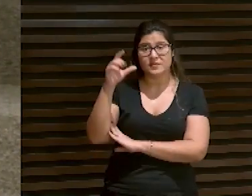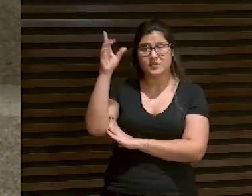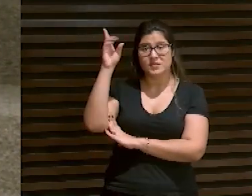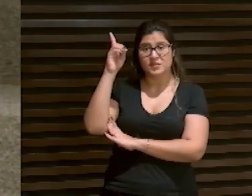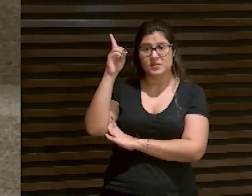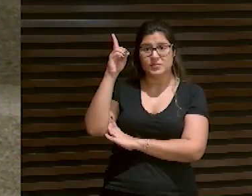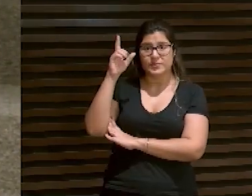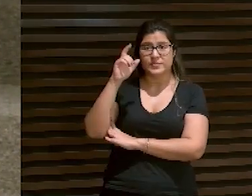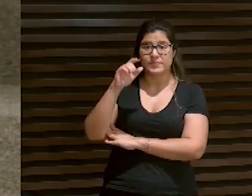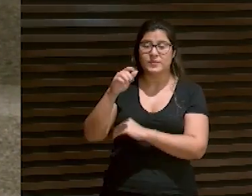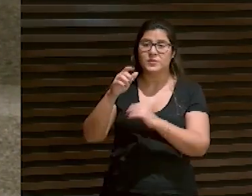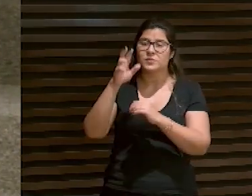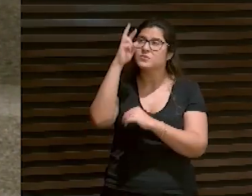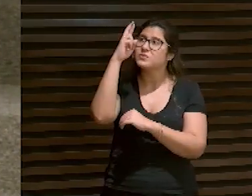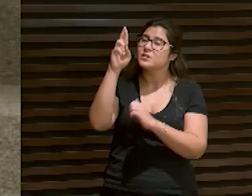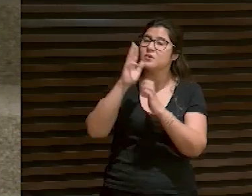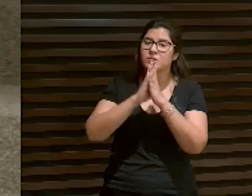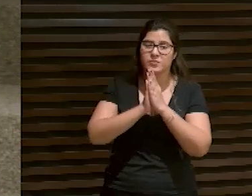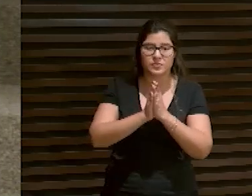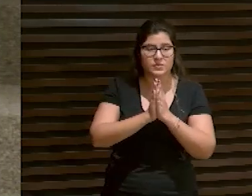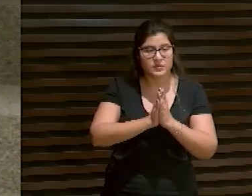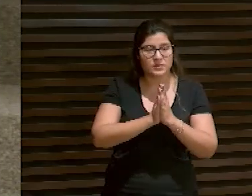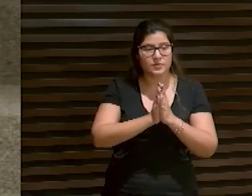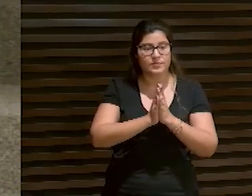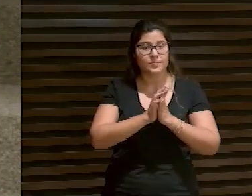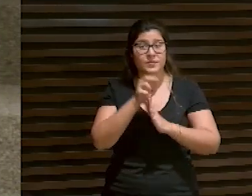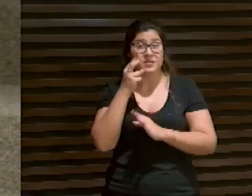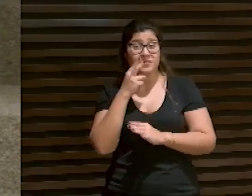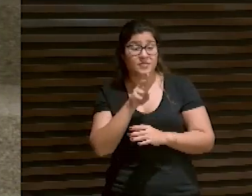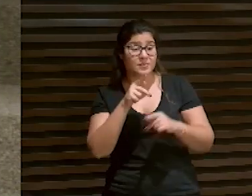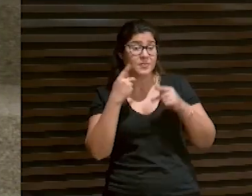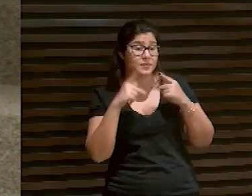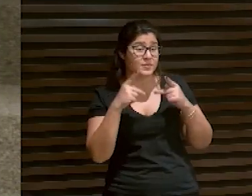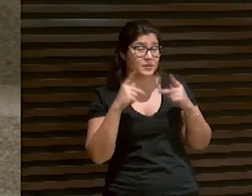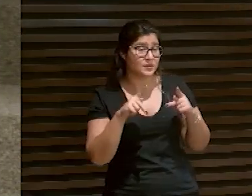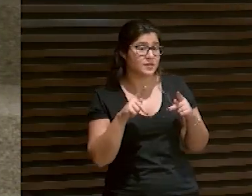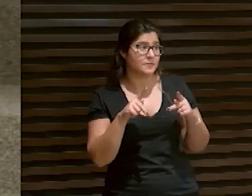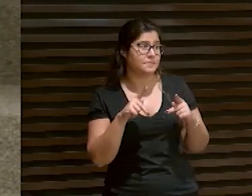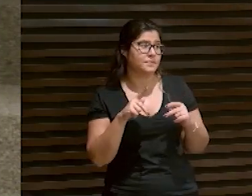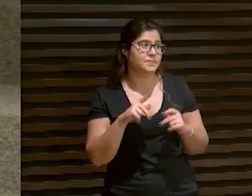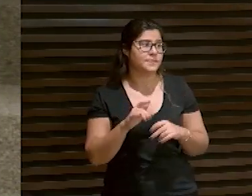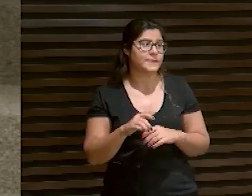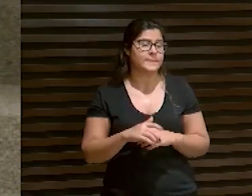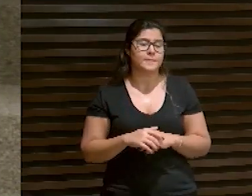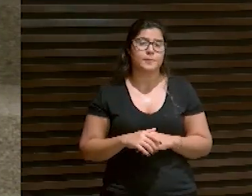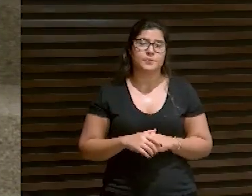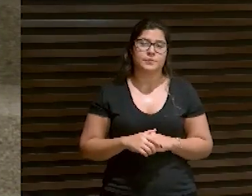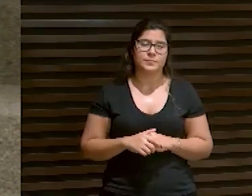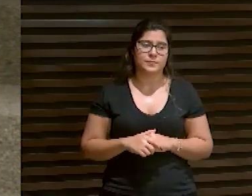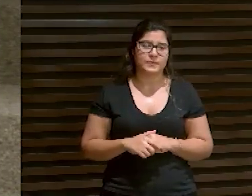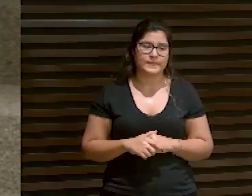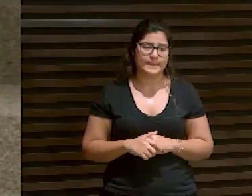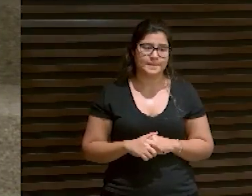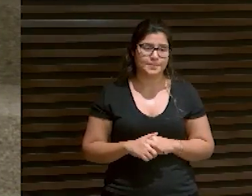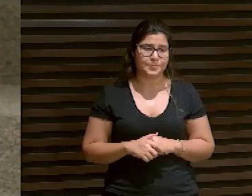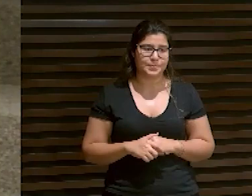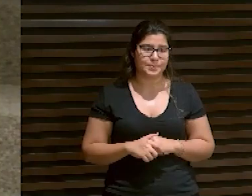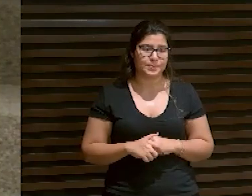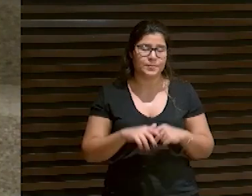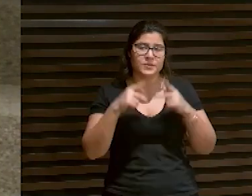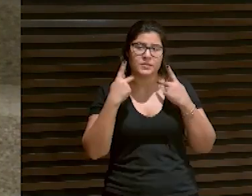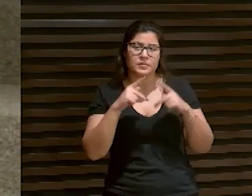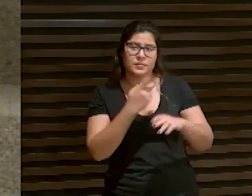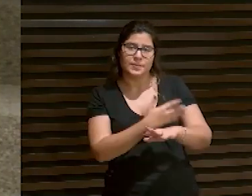em oração, quando assistimos uma pregação e depois refletimos sobre como aquelas aplicações práticas impactam em nossa